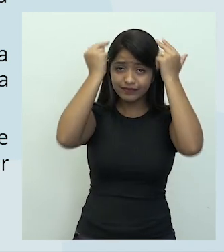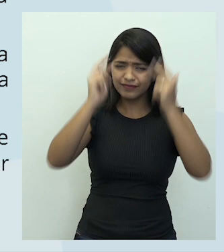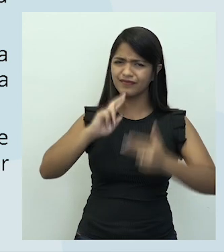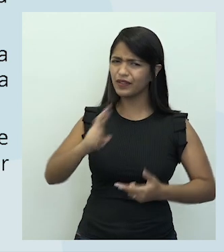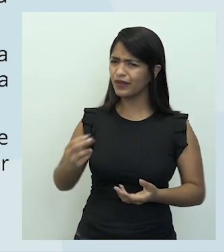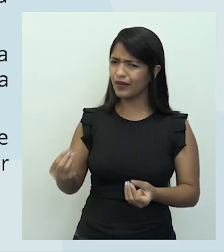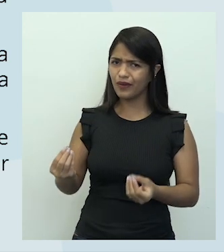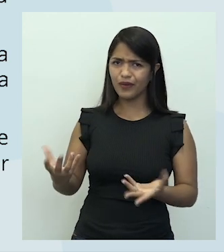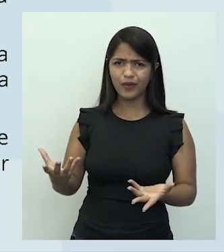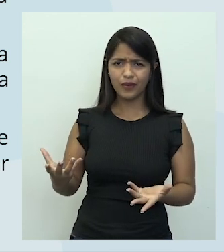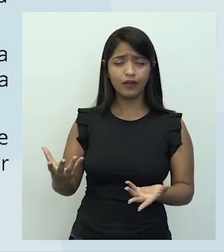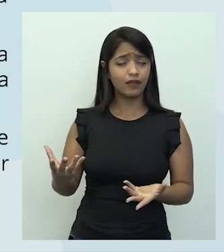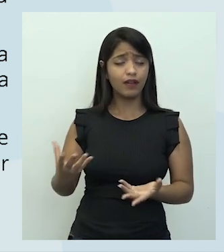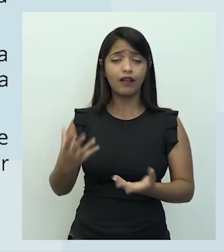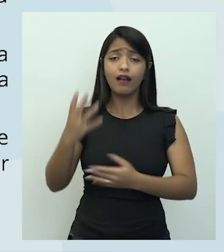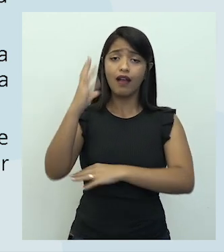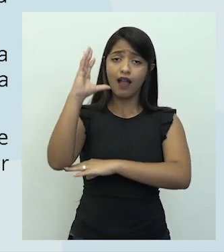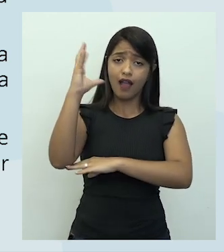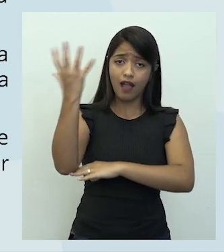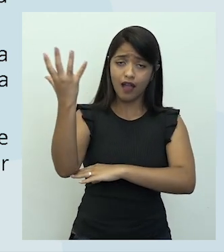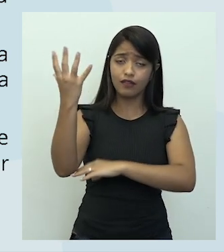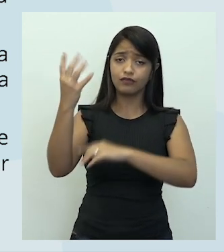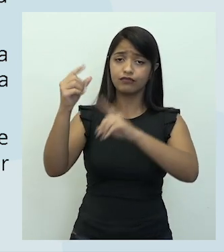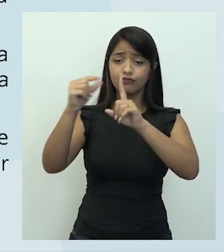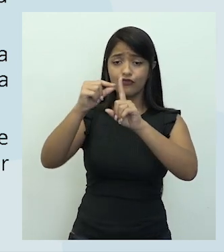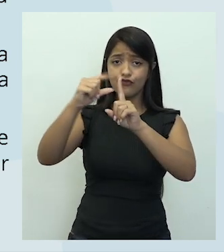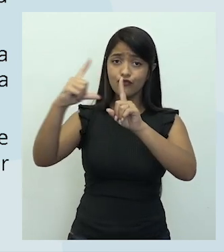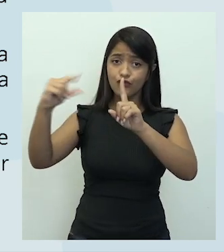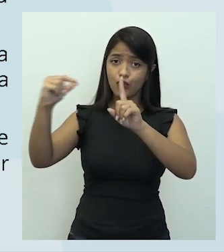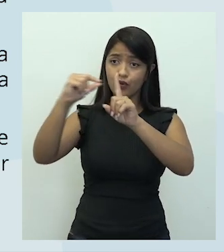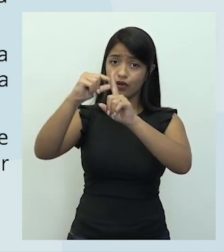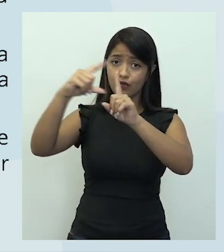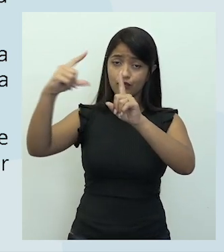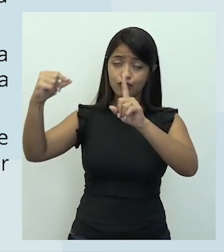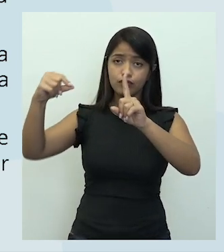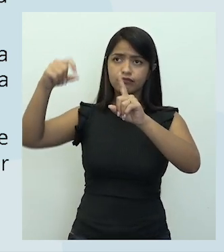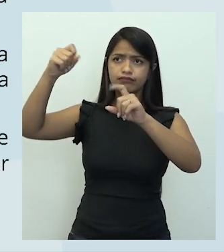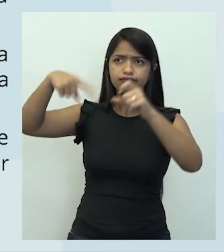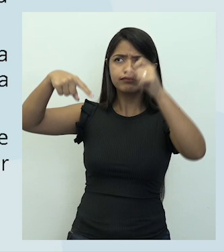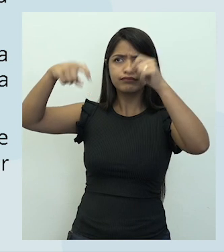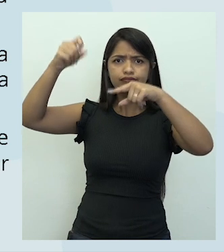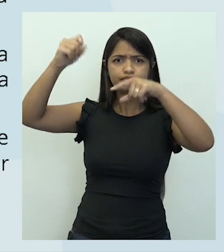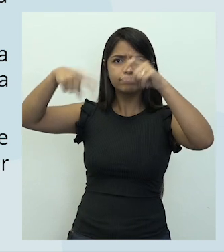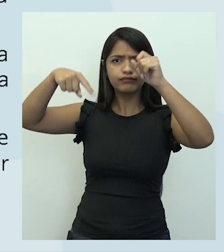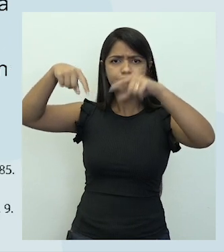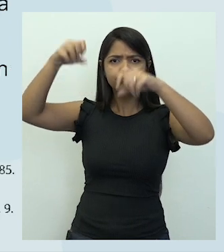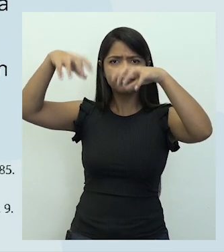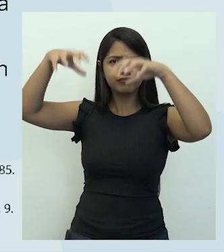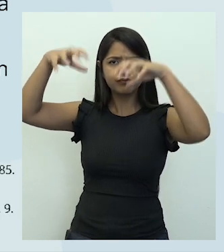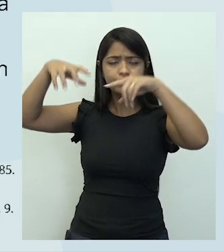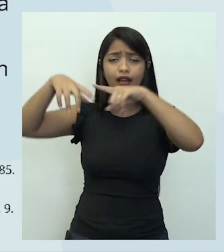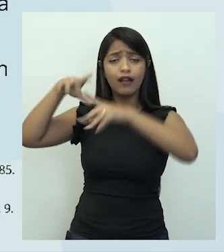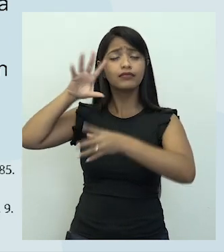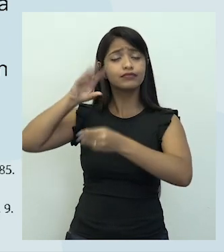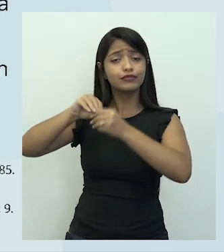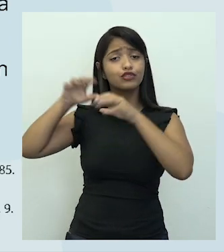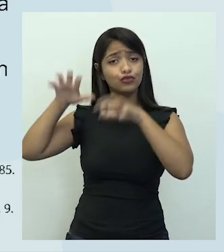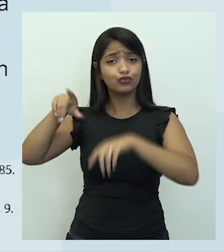chove quando as folhas das árvores começam a deixar cair as gotas d'água que tem dentro.